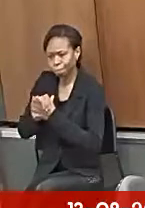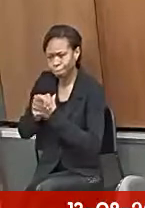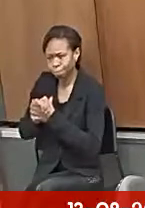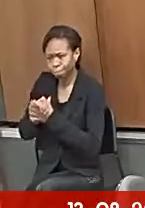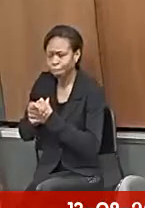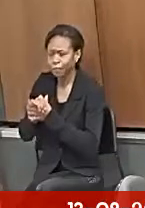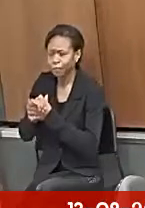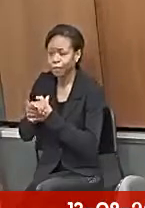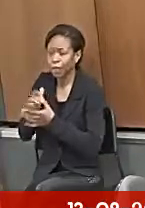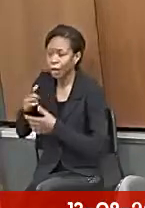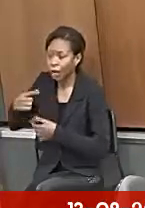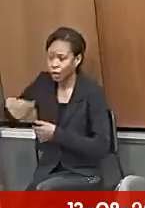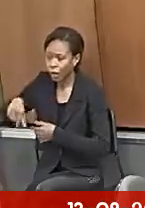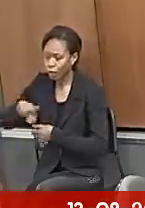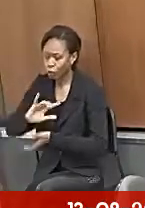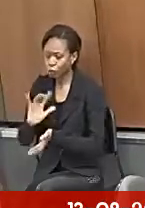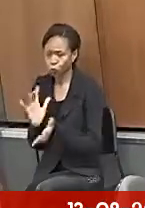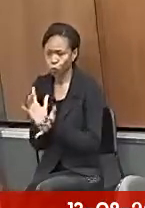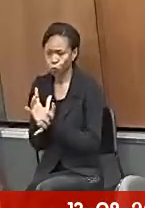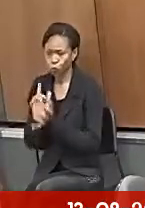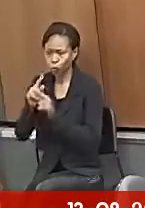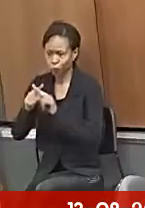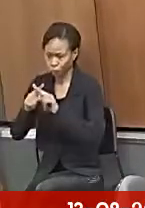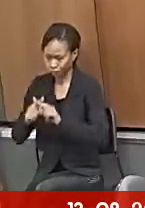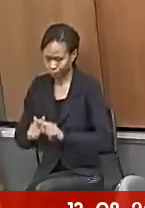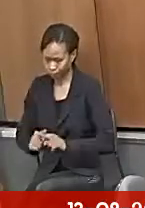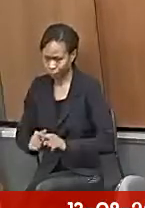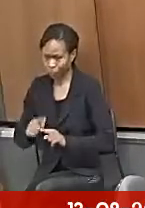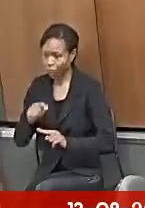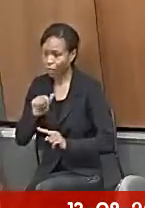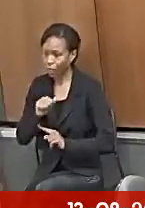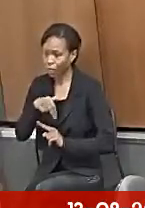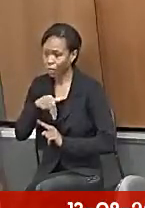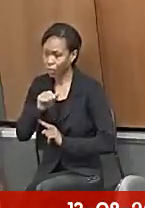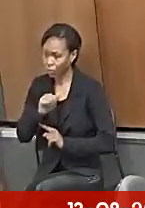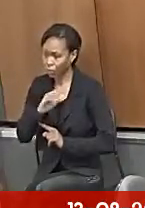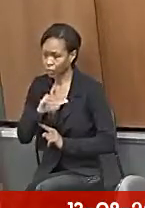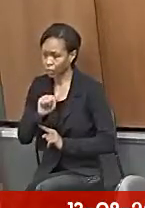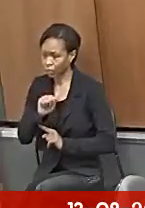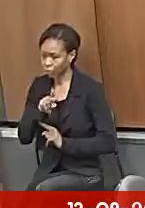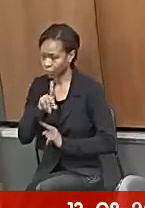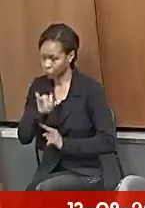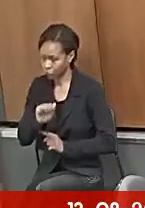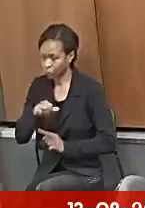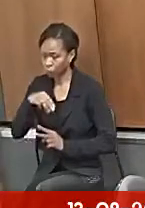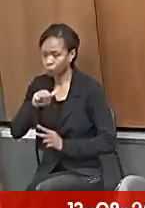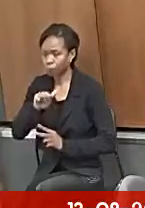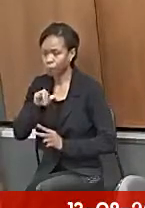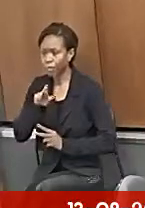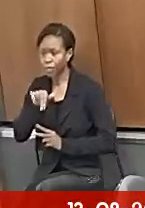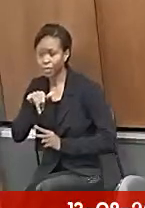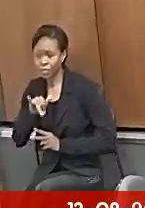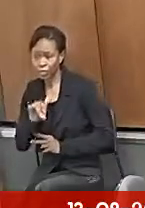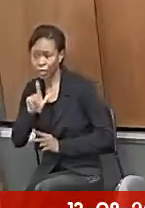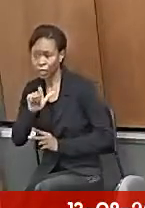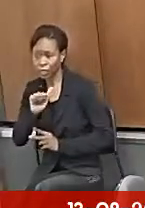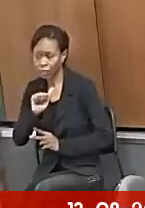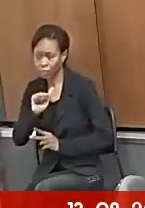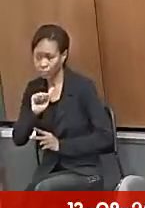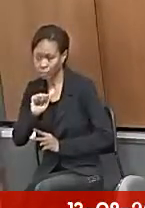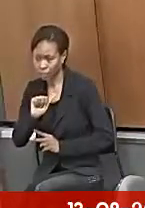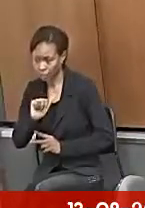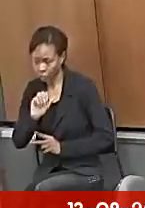aos para atletas mineiros ana cláudia caldeira meire col júlia do vau